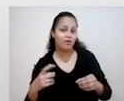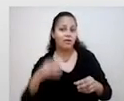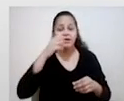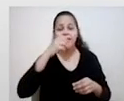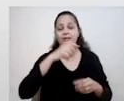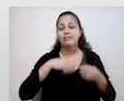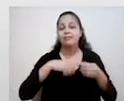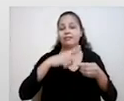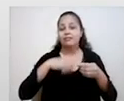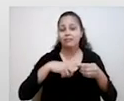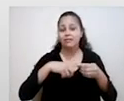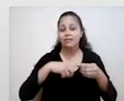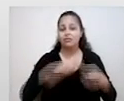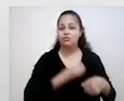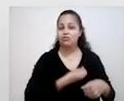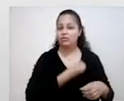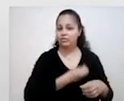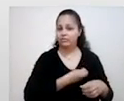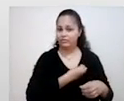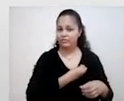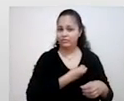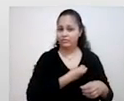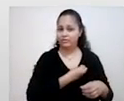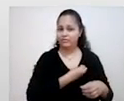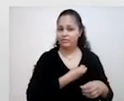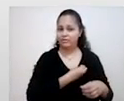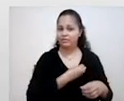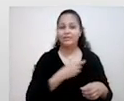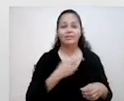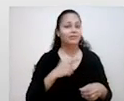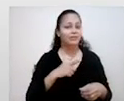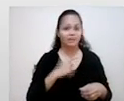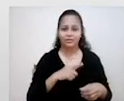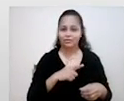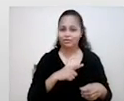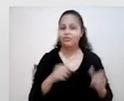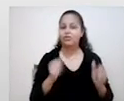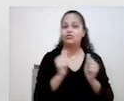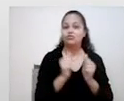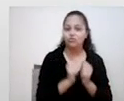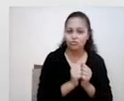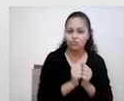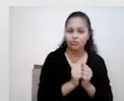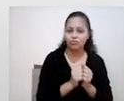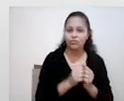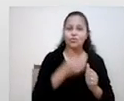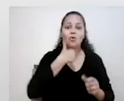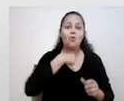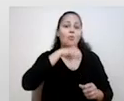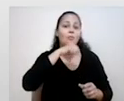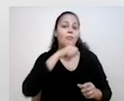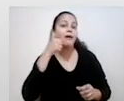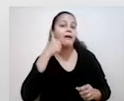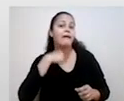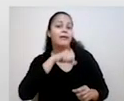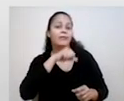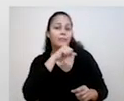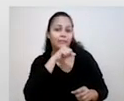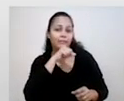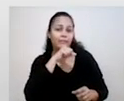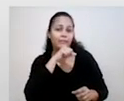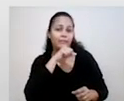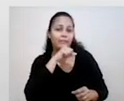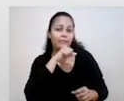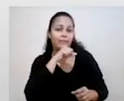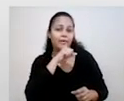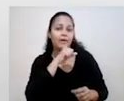em que residem e onde fica a comarca, se não tiverem acompanhadas do pai, da mãe ou de ambos, ou mesmo